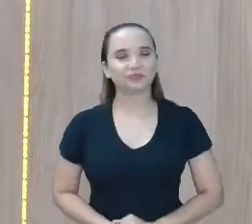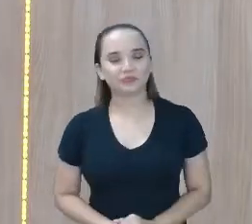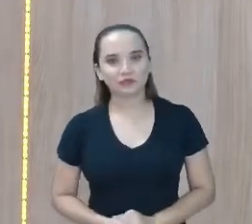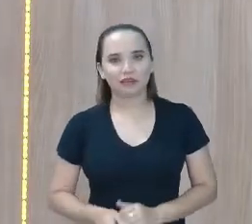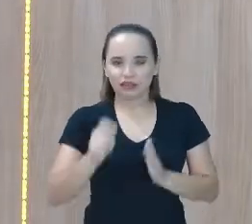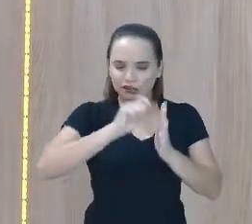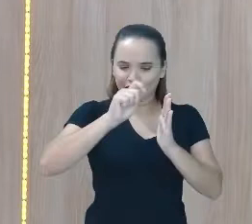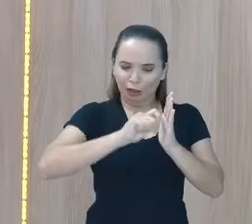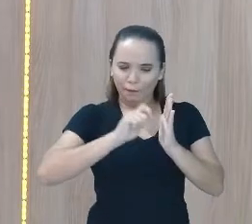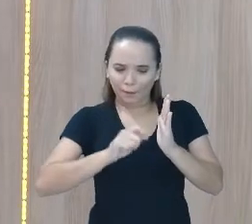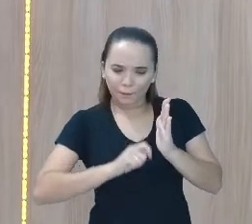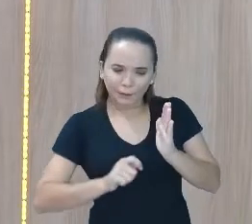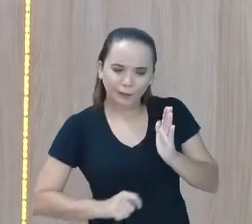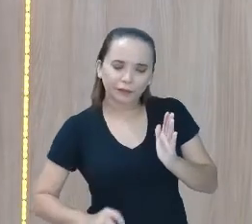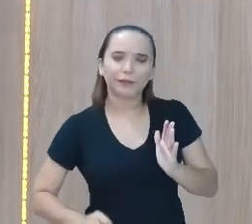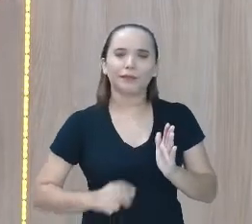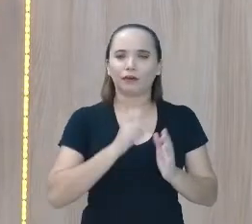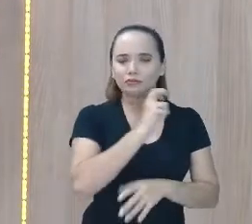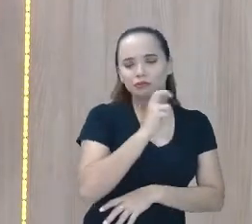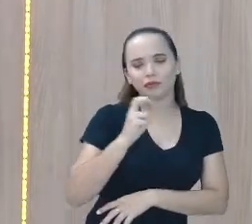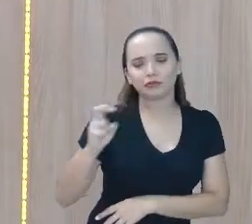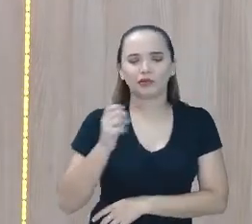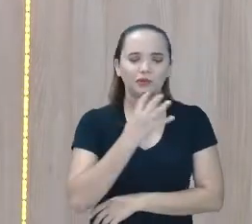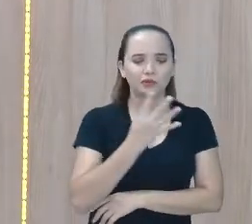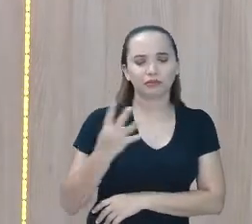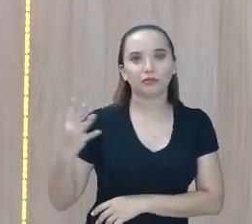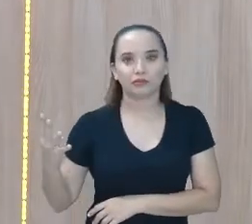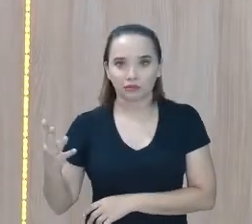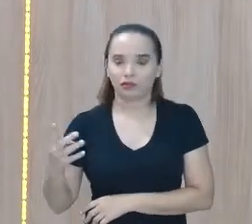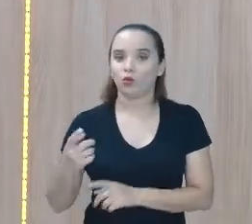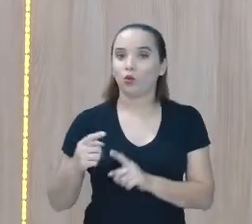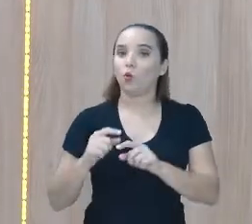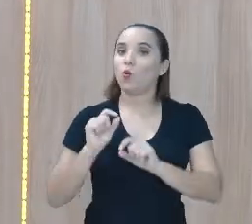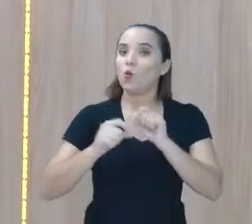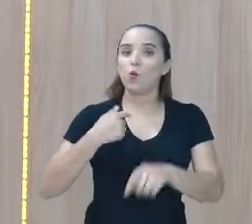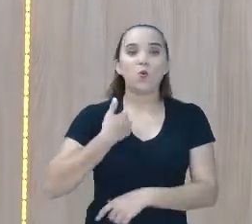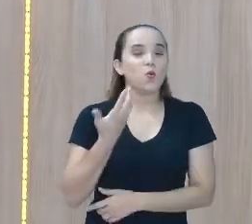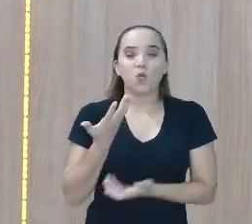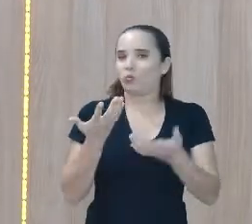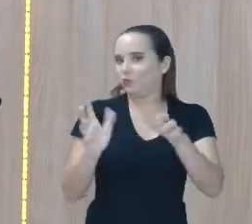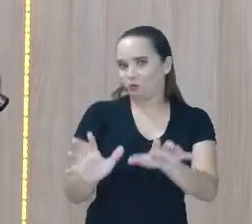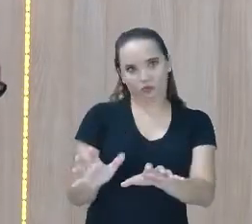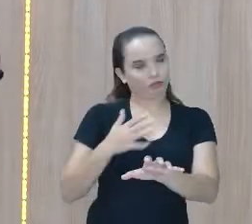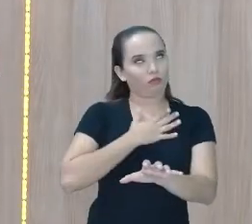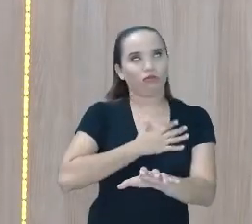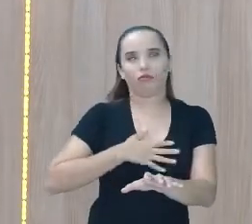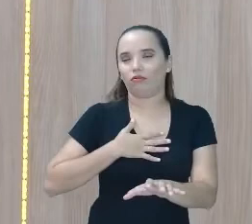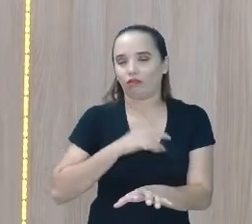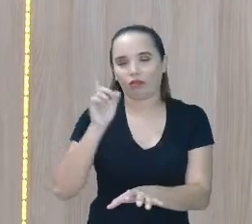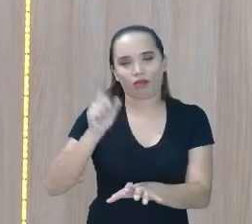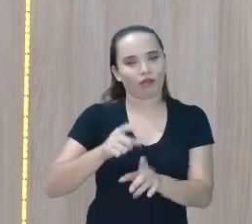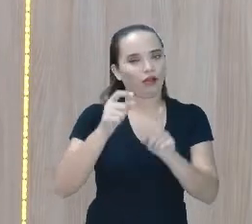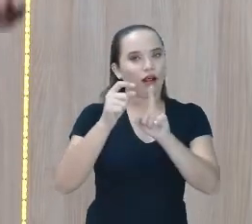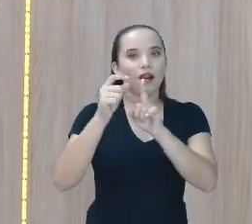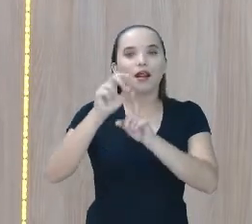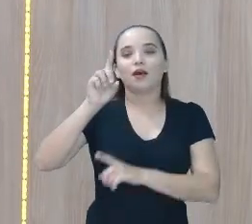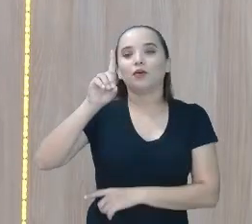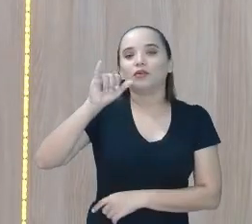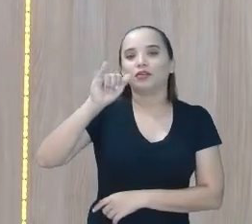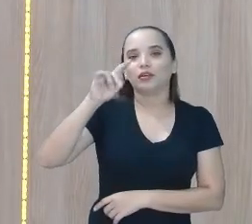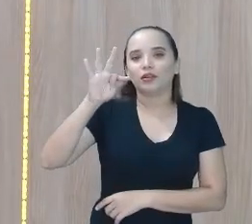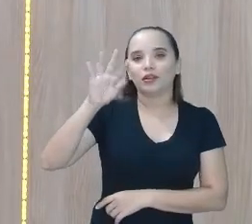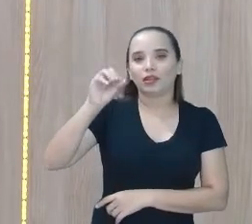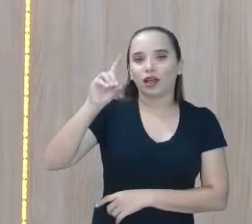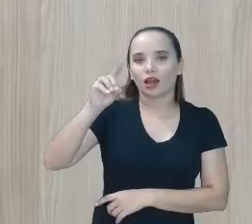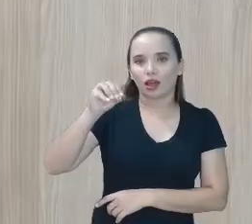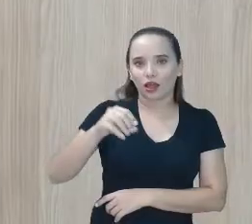de escrever os números de 5 em 5, de 4 em 4, porque eu não gostava, era do ditado de palavras, né? Mas,